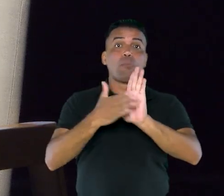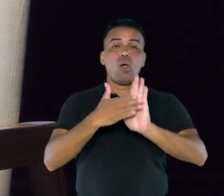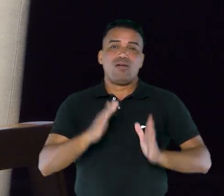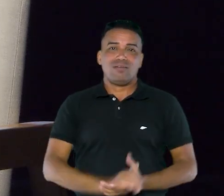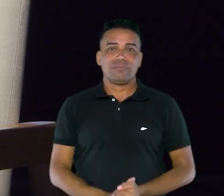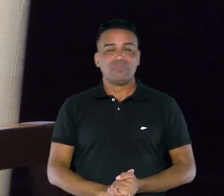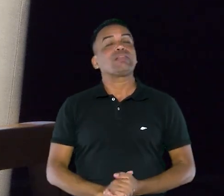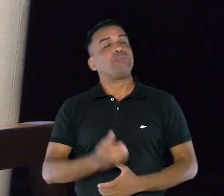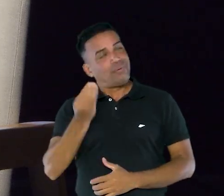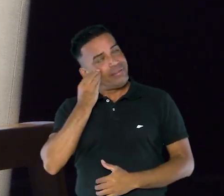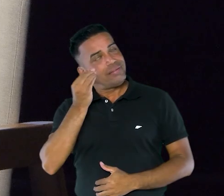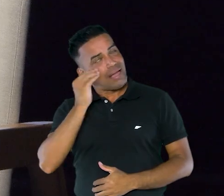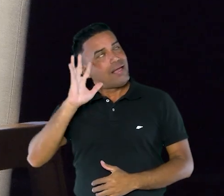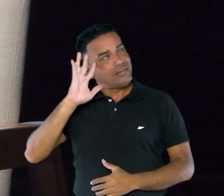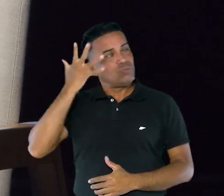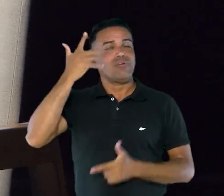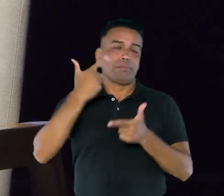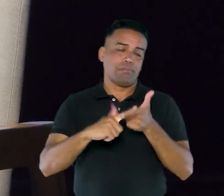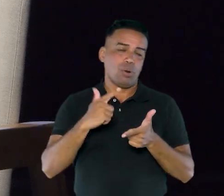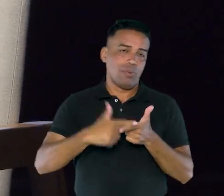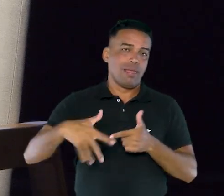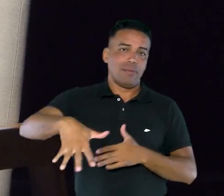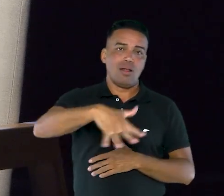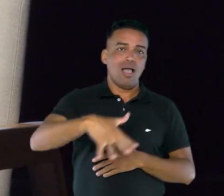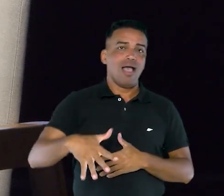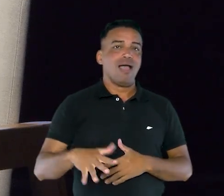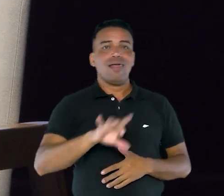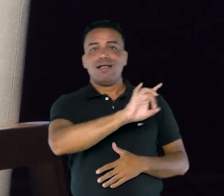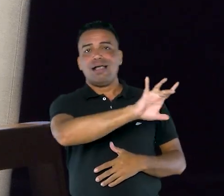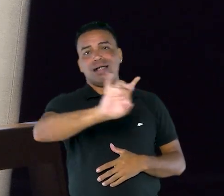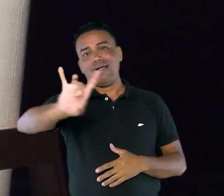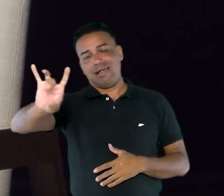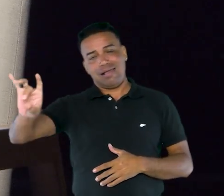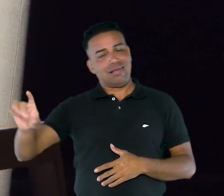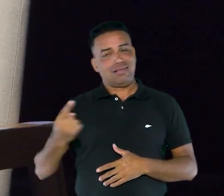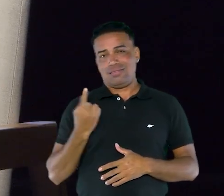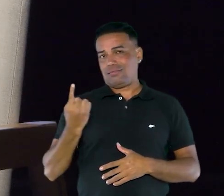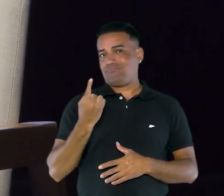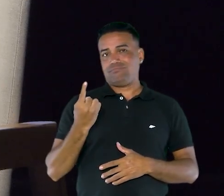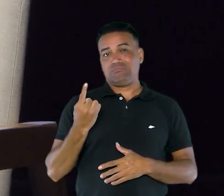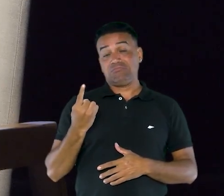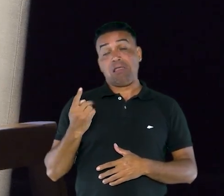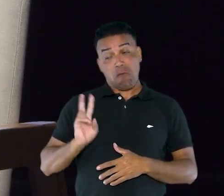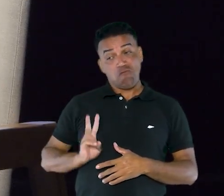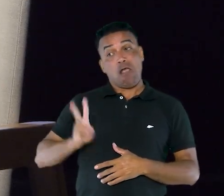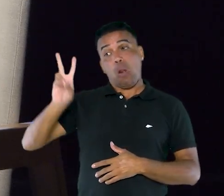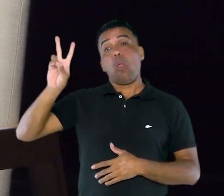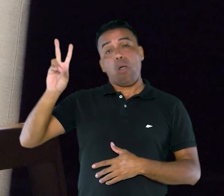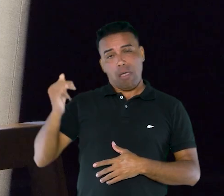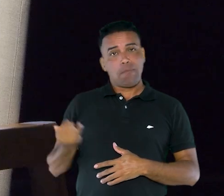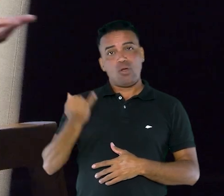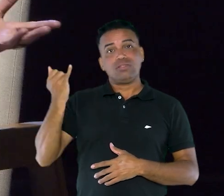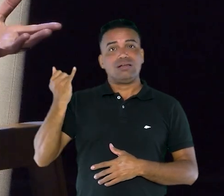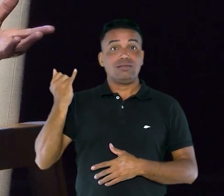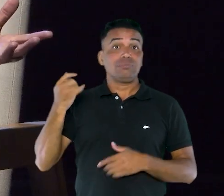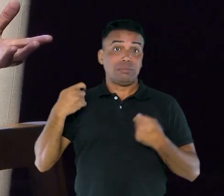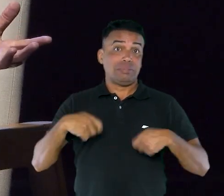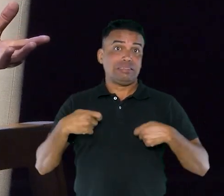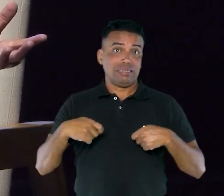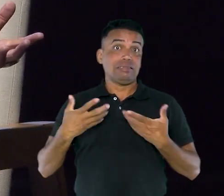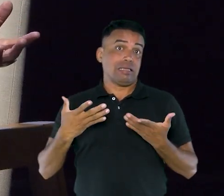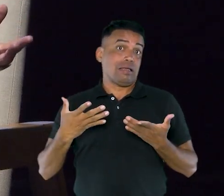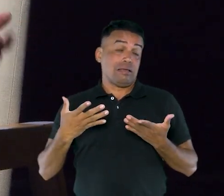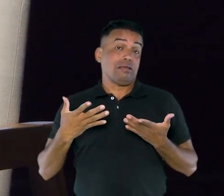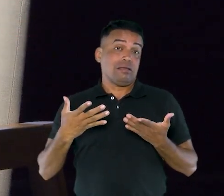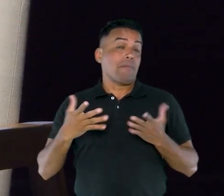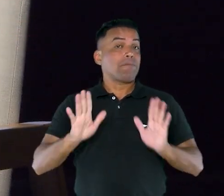tudo bem, a gente pode tentar resolver esse problema no âmbito individual. Tem seu valor, é claro, muito importante, né? Porque senão a gente não consegue